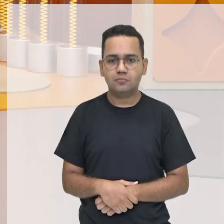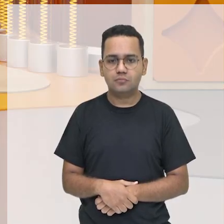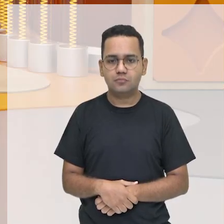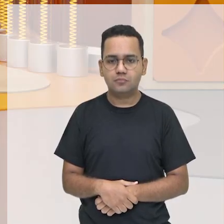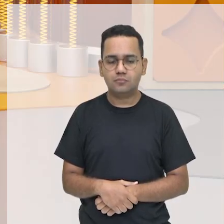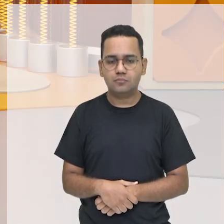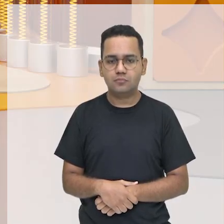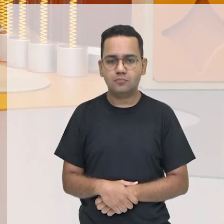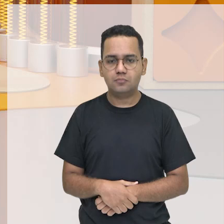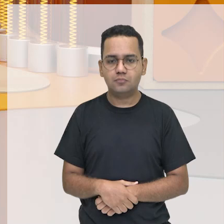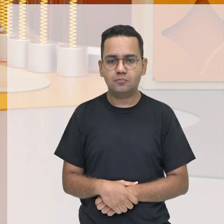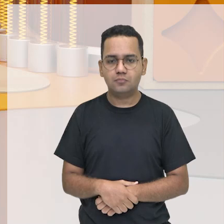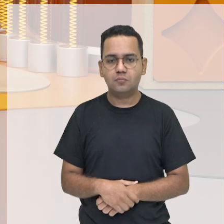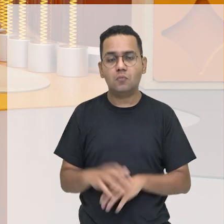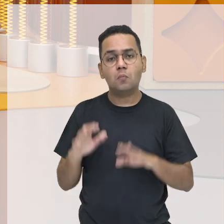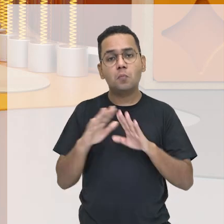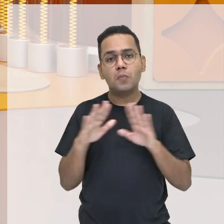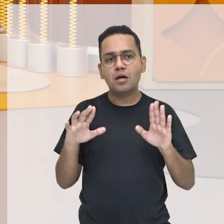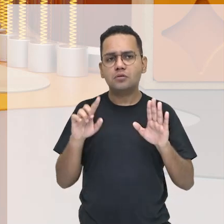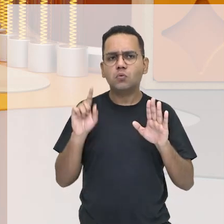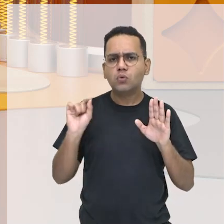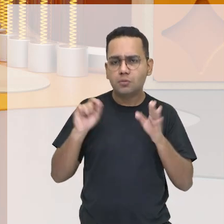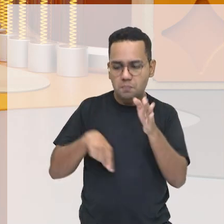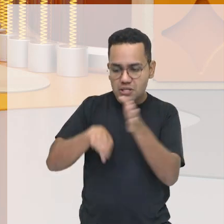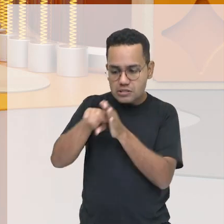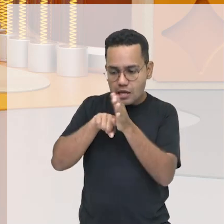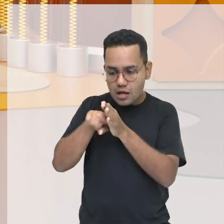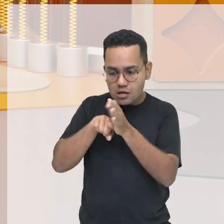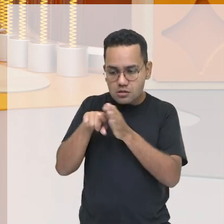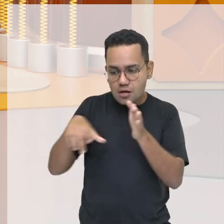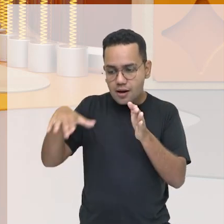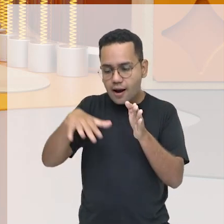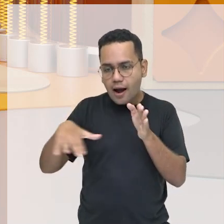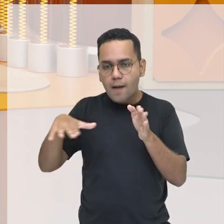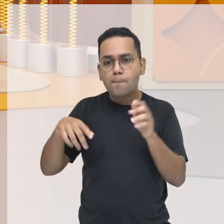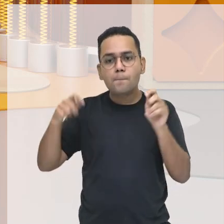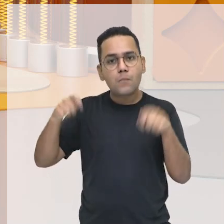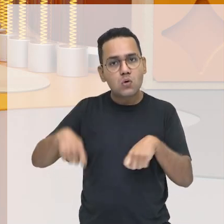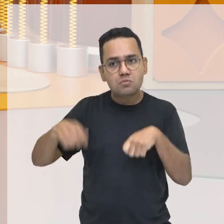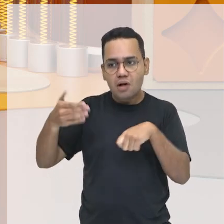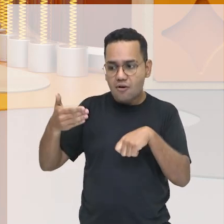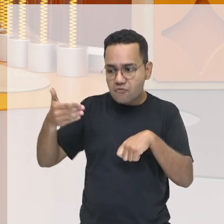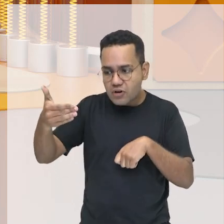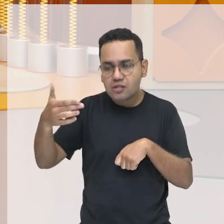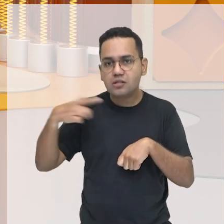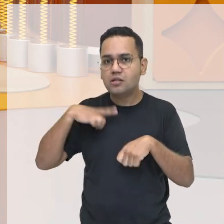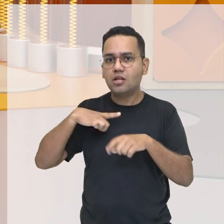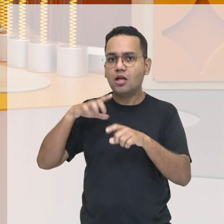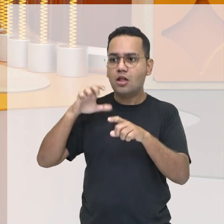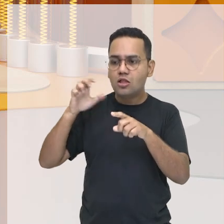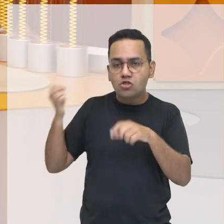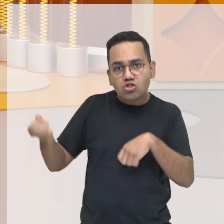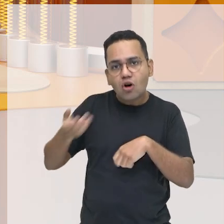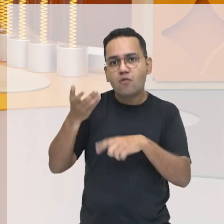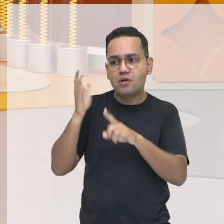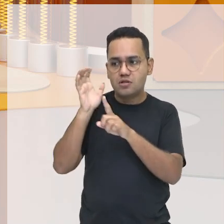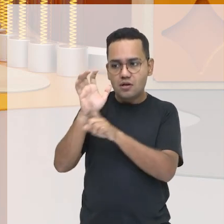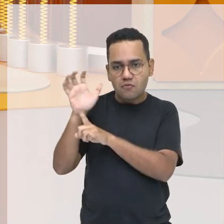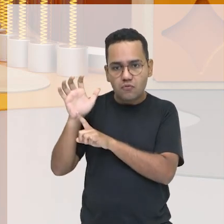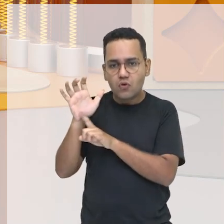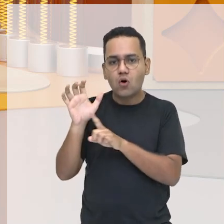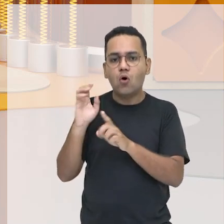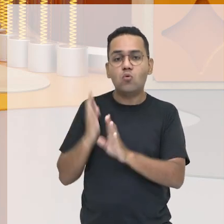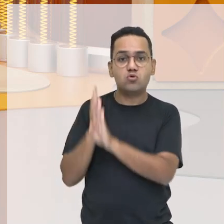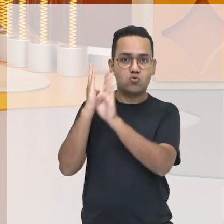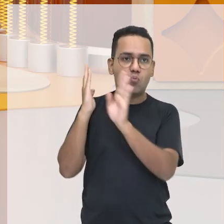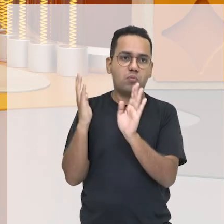quem sabe, até nós tenhamos novas influências, novas elucidações sobre essas culturas